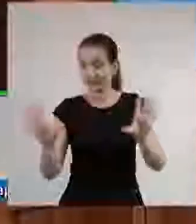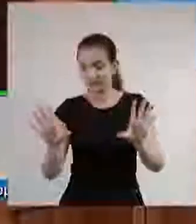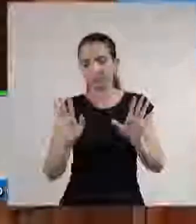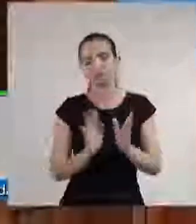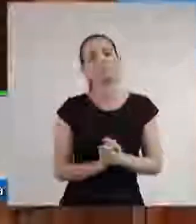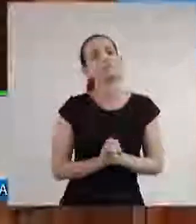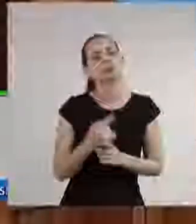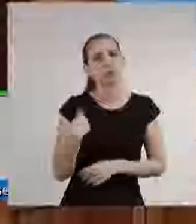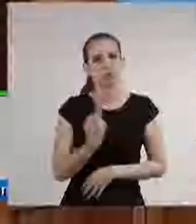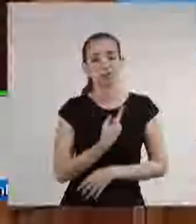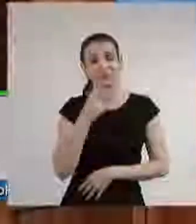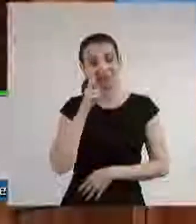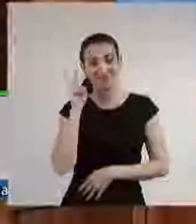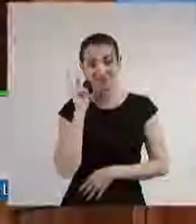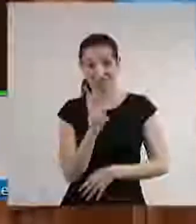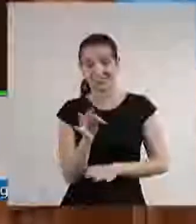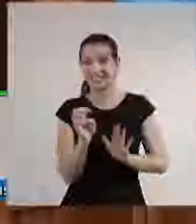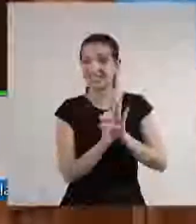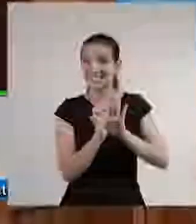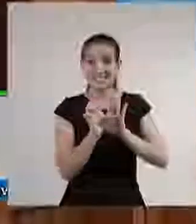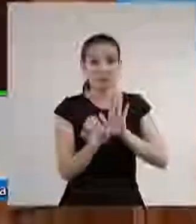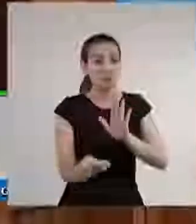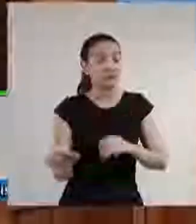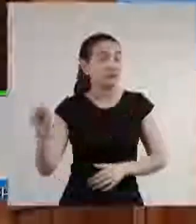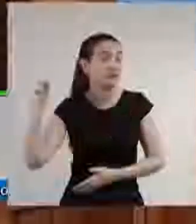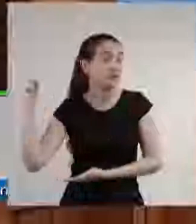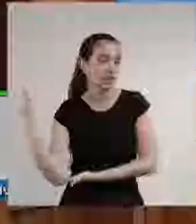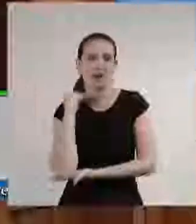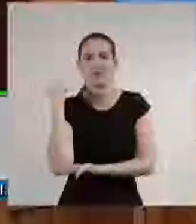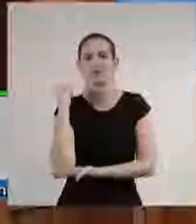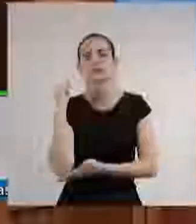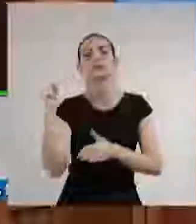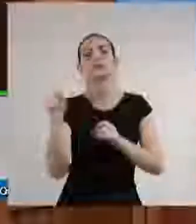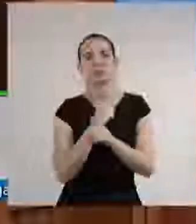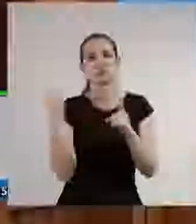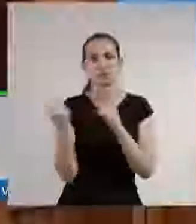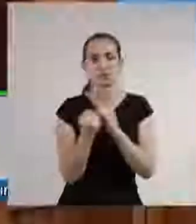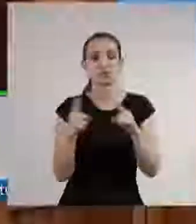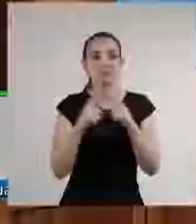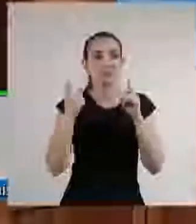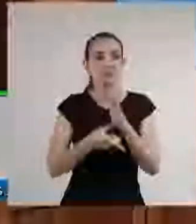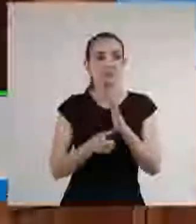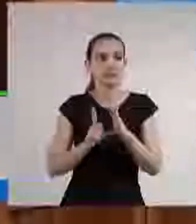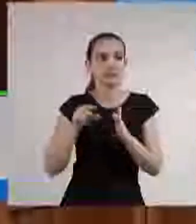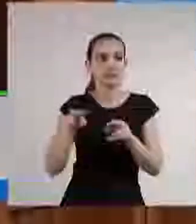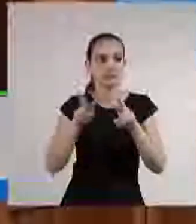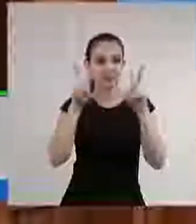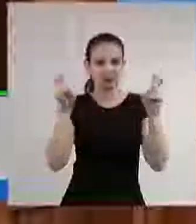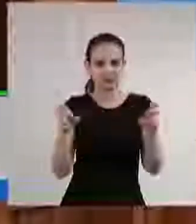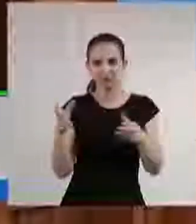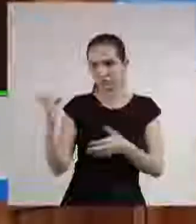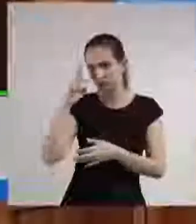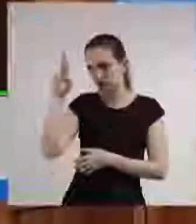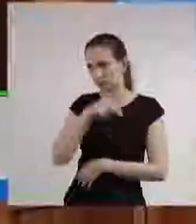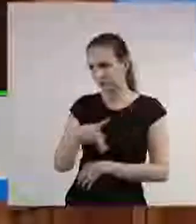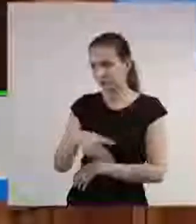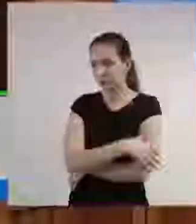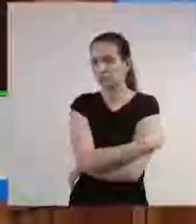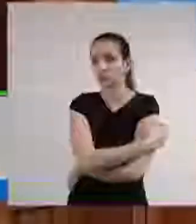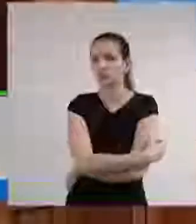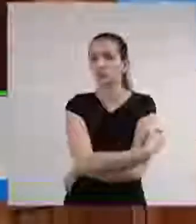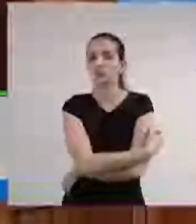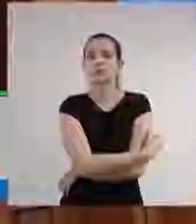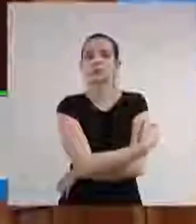exemplos terríveis na nossa sociedade. Mas antes de entrar nesse assunto, senhor presidente, eu não poderia também deixar aqui de fazer